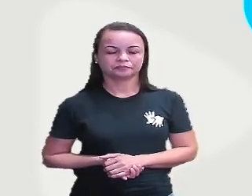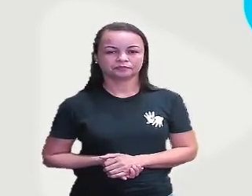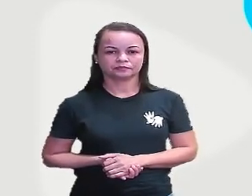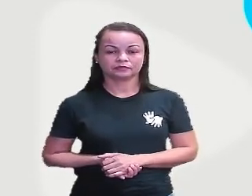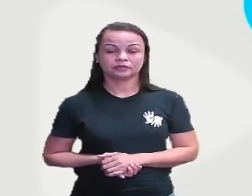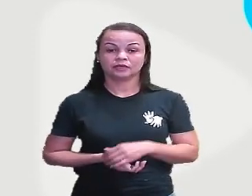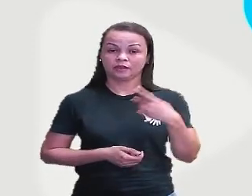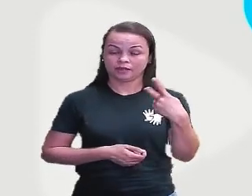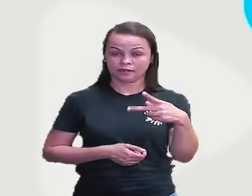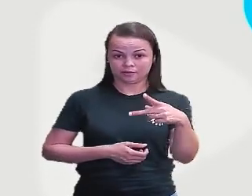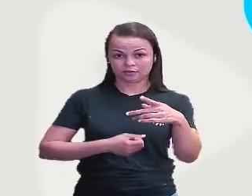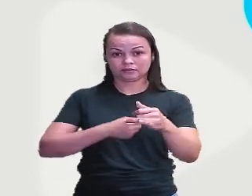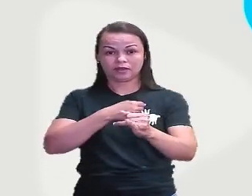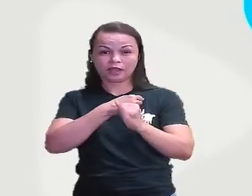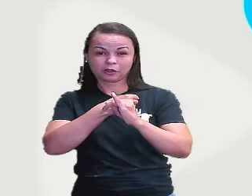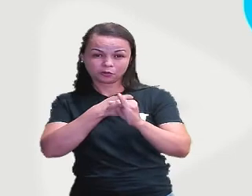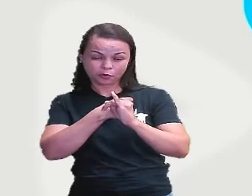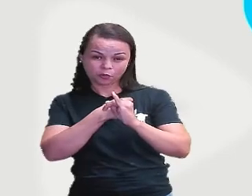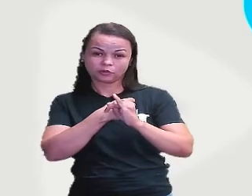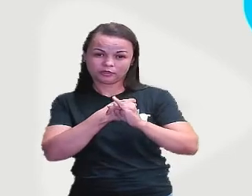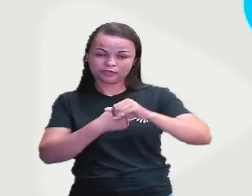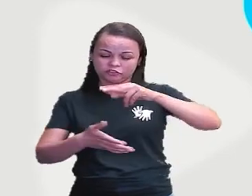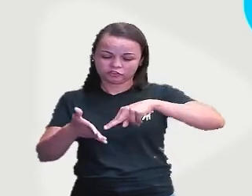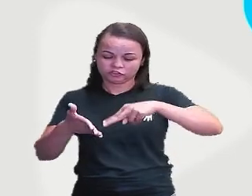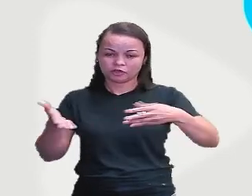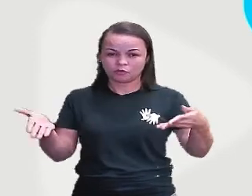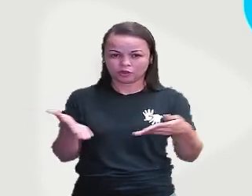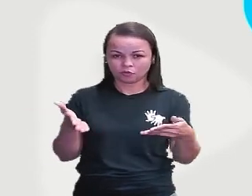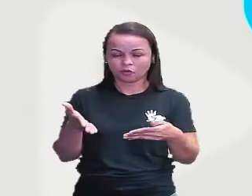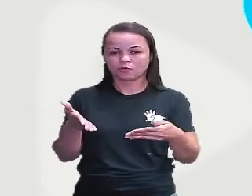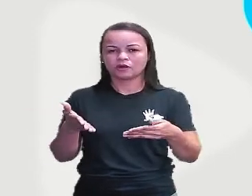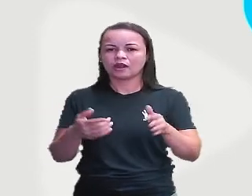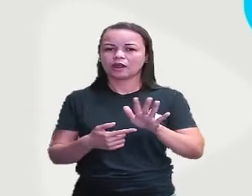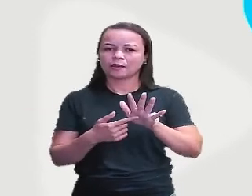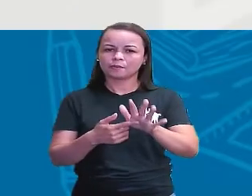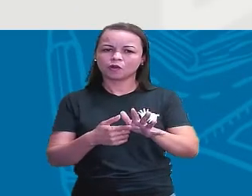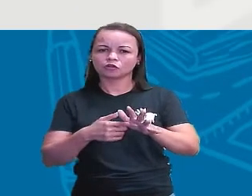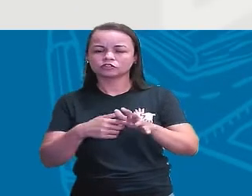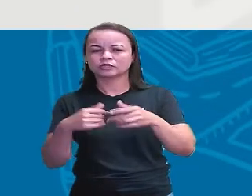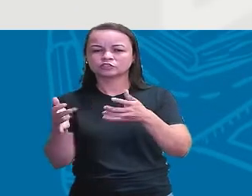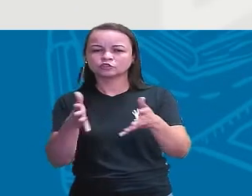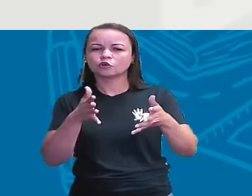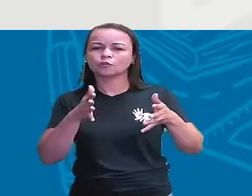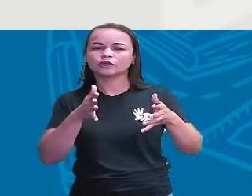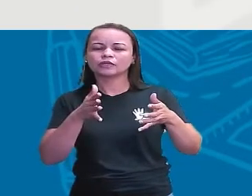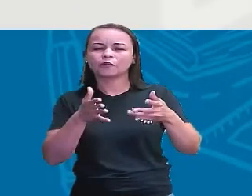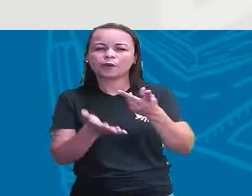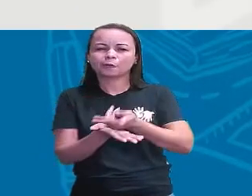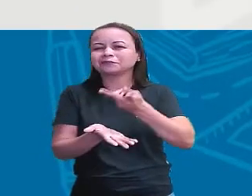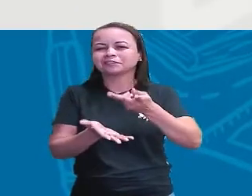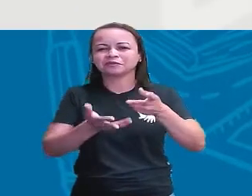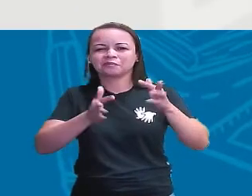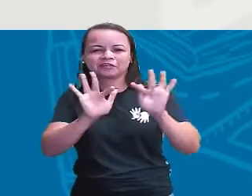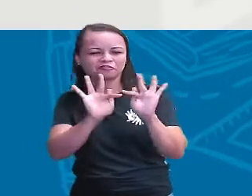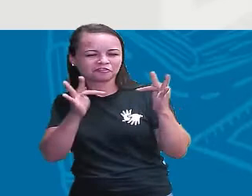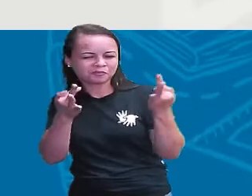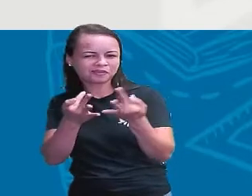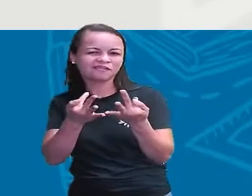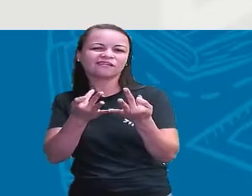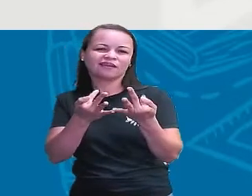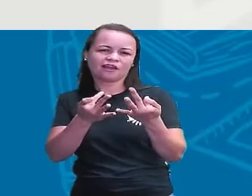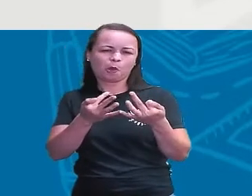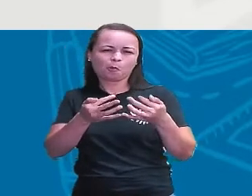Essa crônica que a gente acabou de ler, né, ela traz aí o quê? Uma situação familiar. Então, teve lá aquele fato que ocorreu com toda a família,